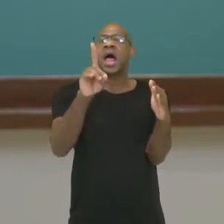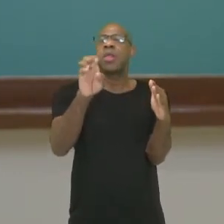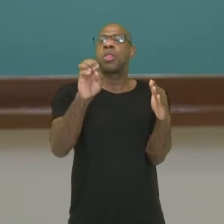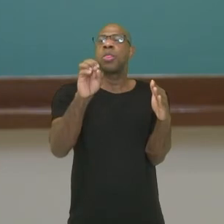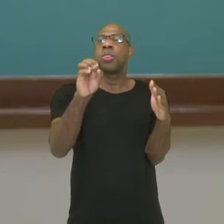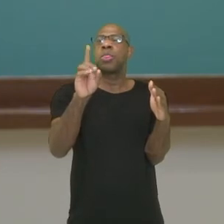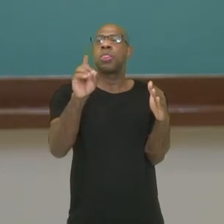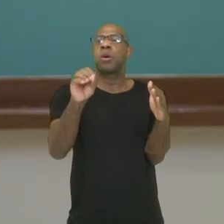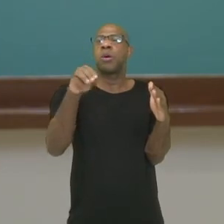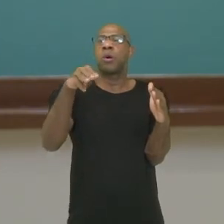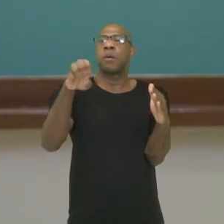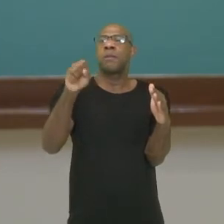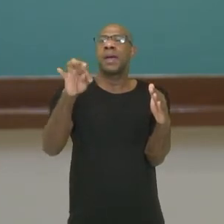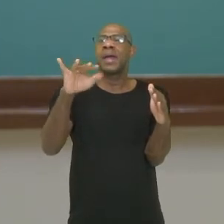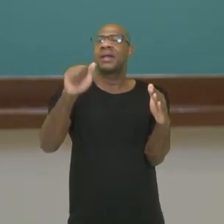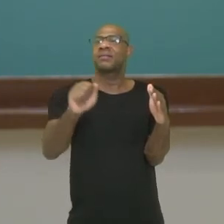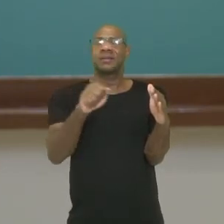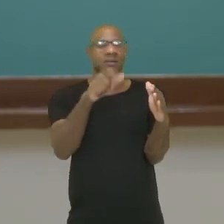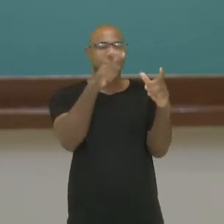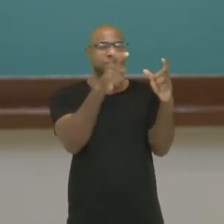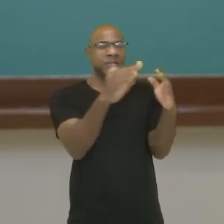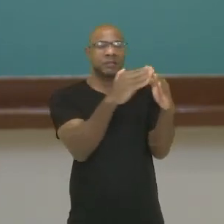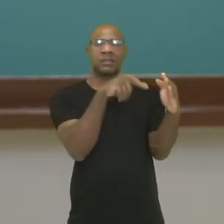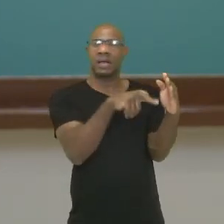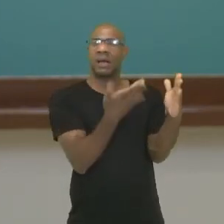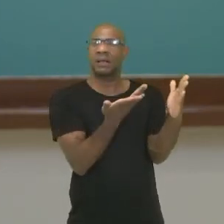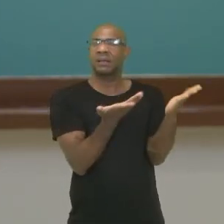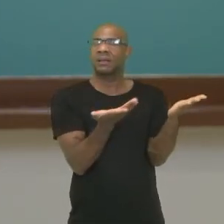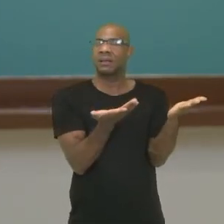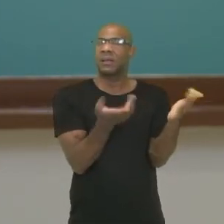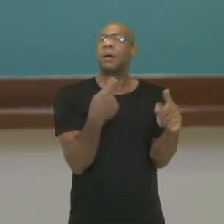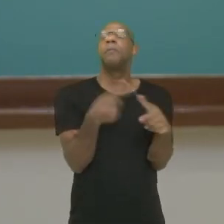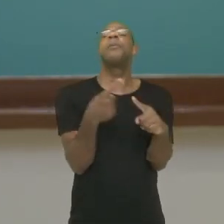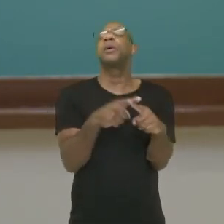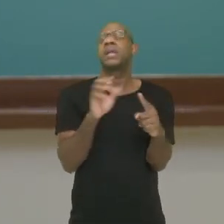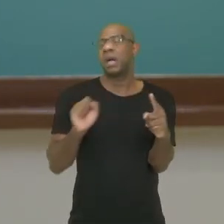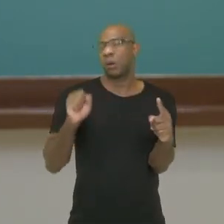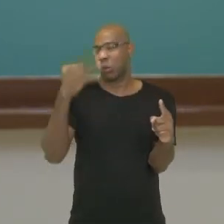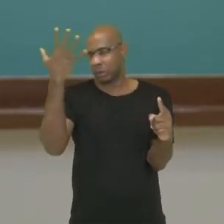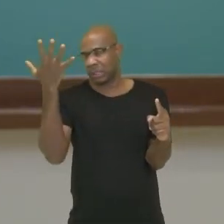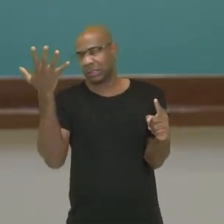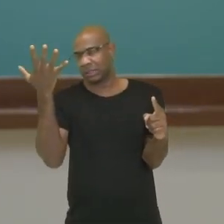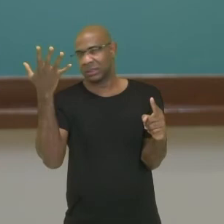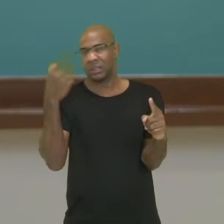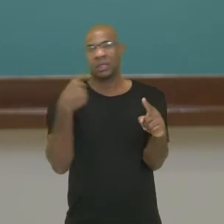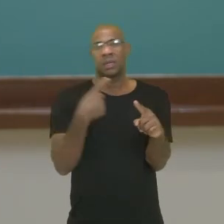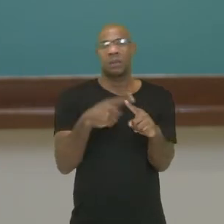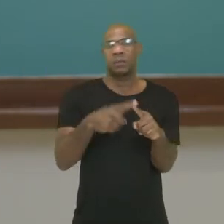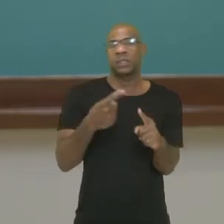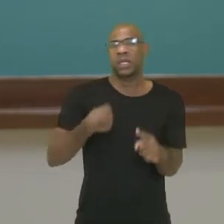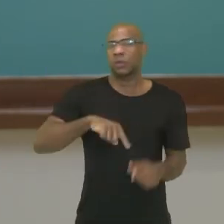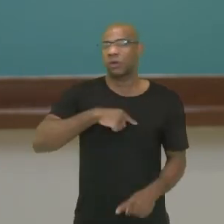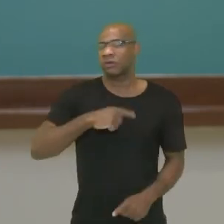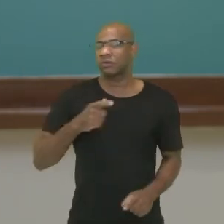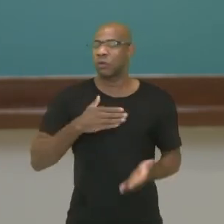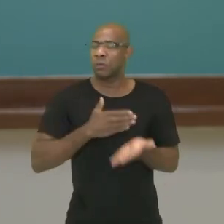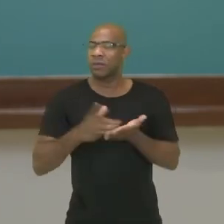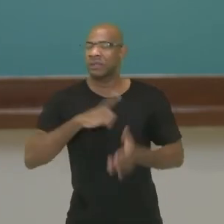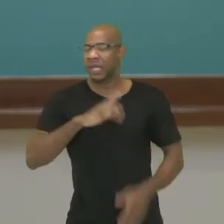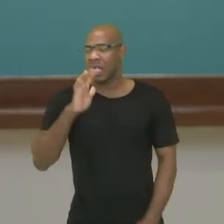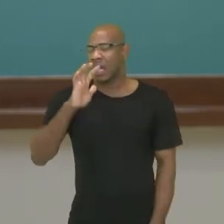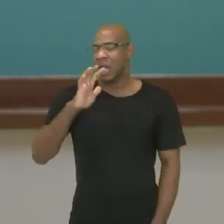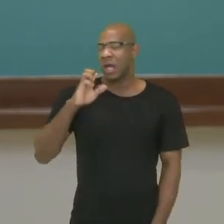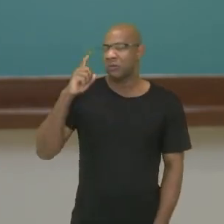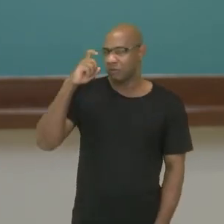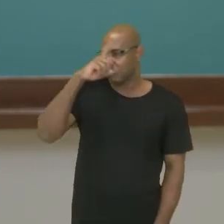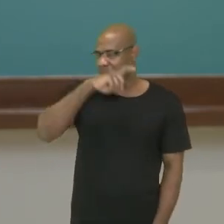o porquê de algumas questões. Né? Então, se a gente começar a pensar o porquê mesmo, a gente começa a ter dificuldade. As violências, às vezes,